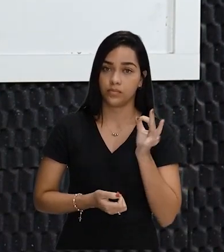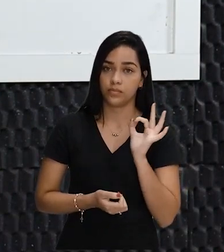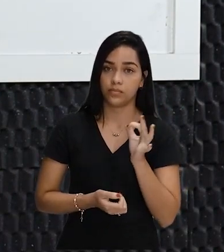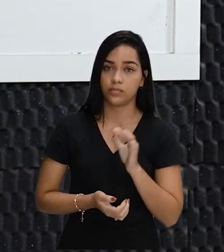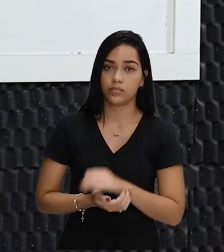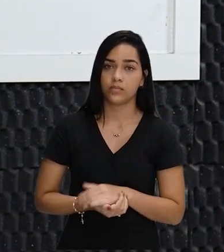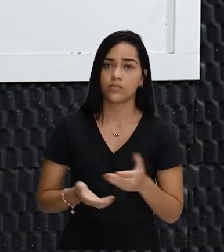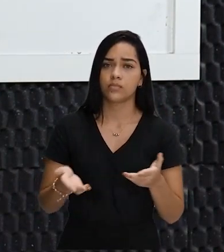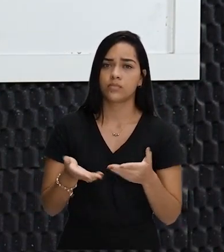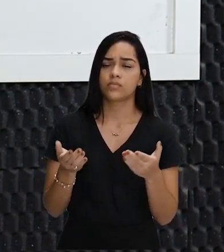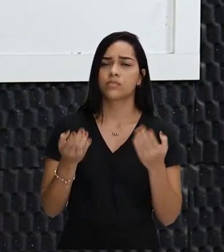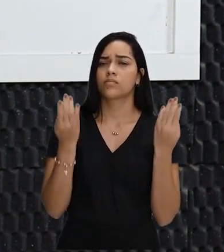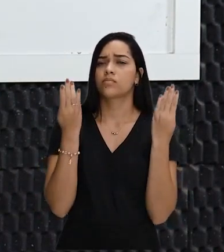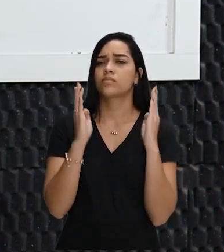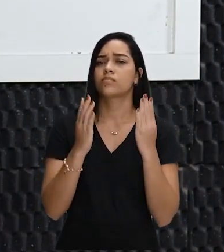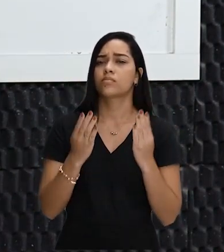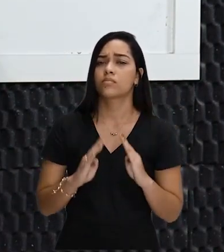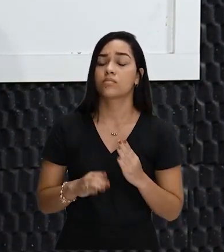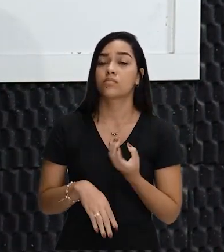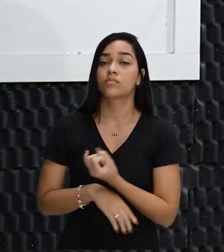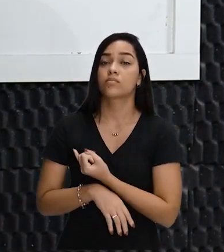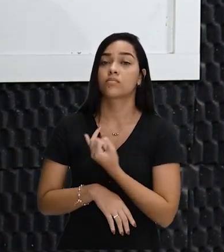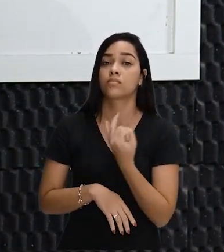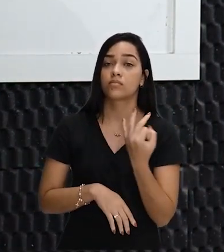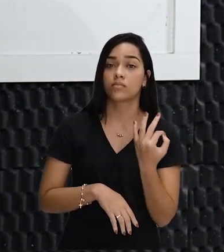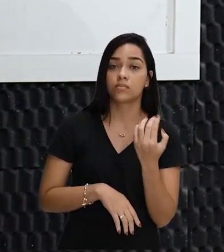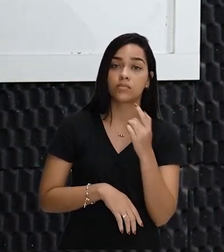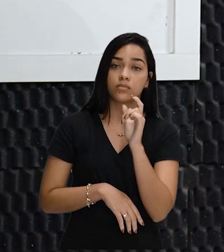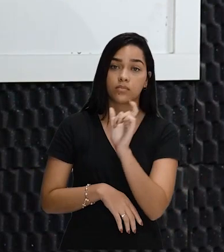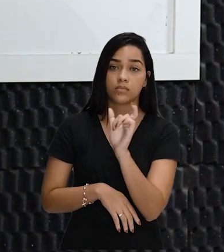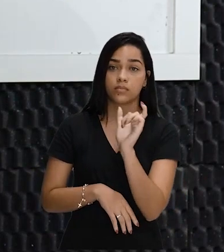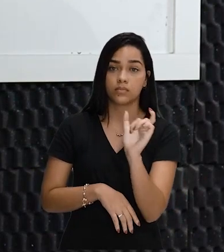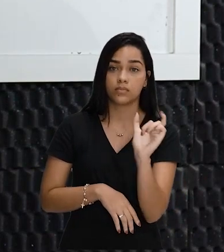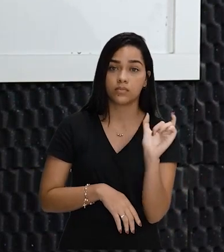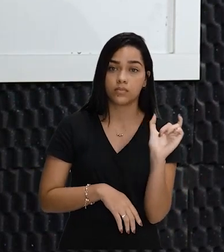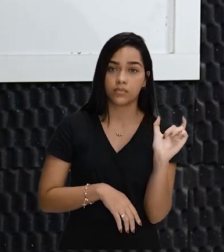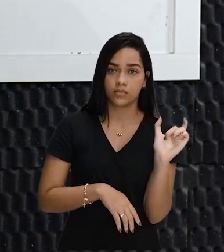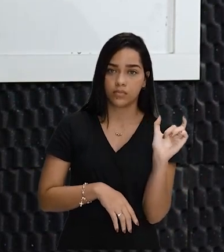vamos analisar agora a quantidade de palavras